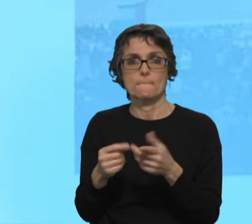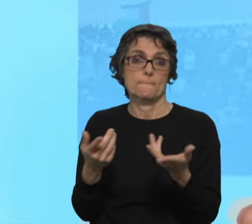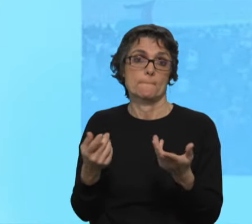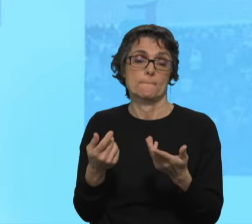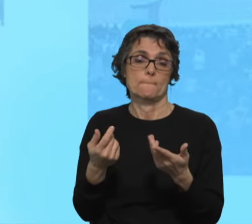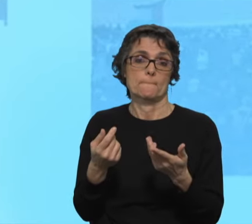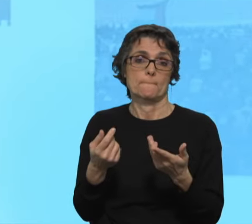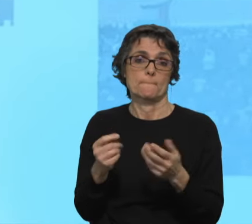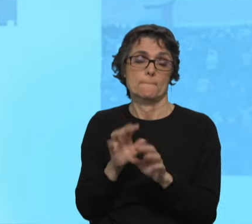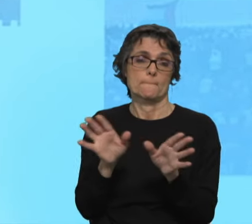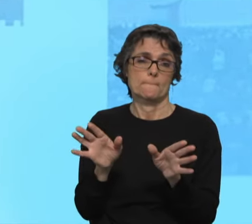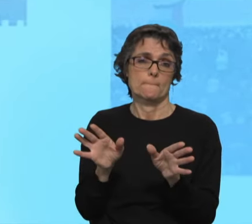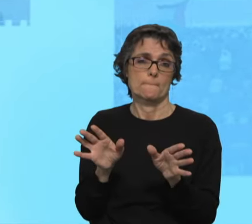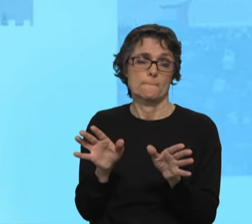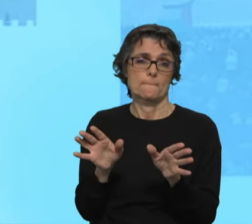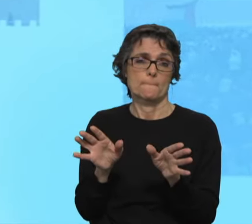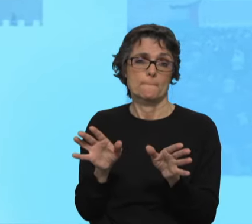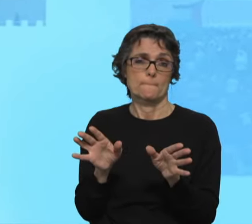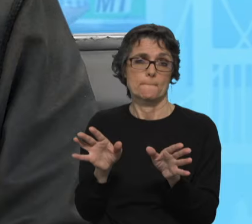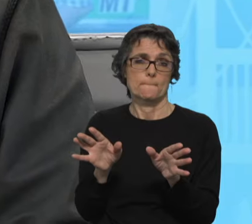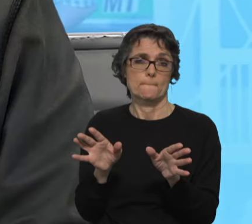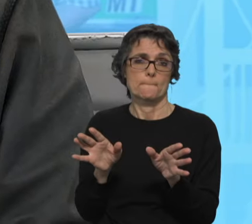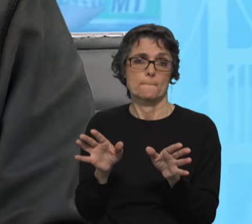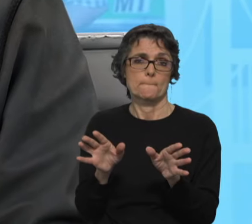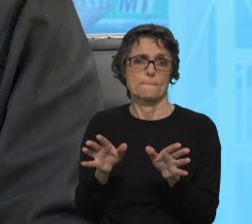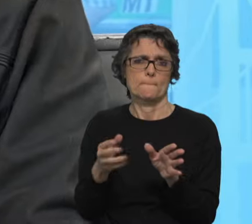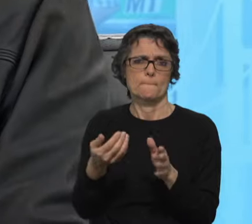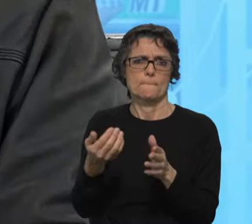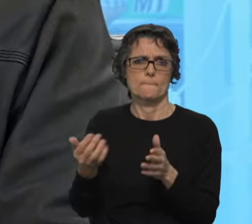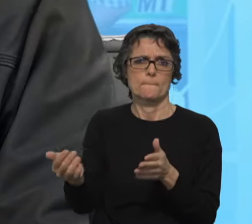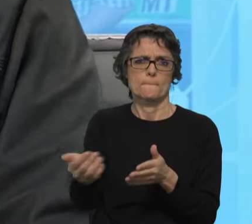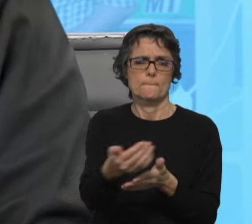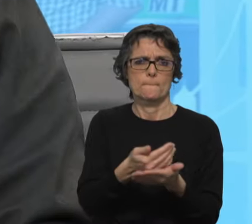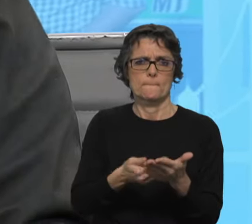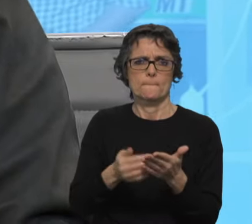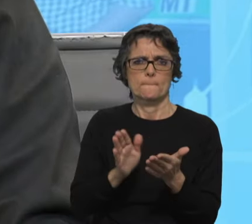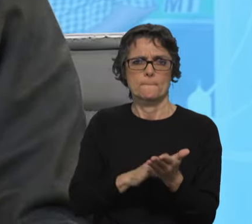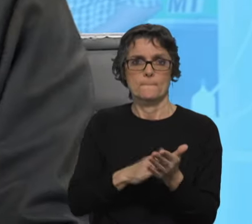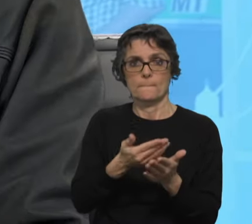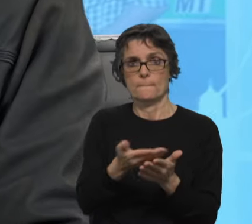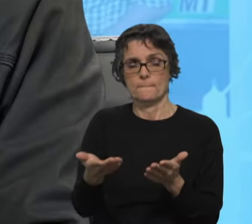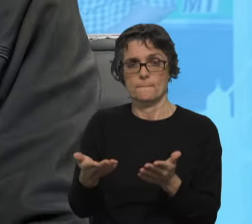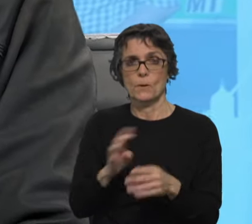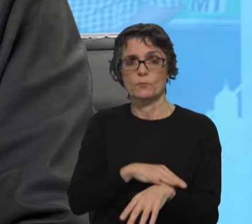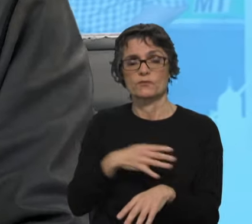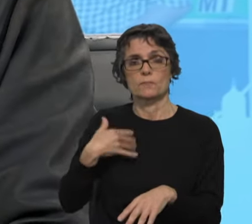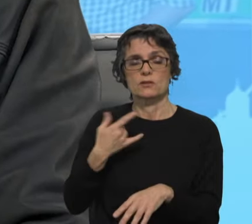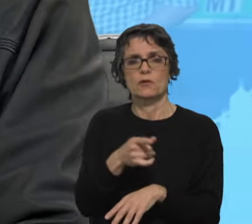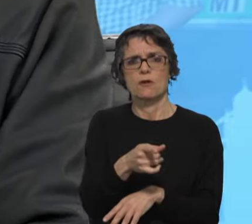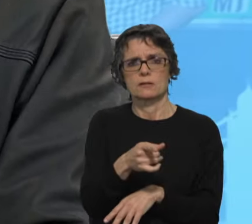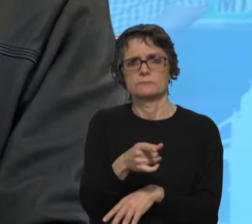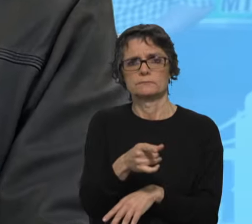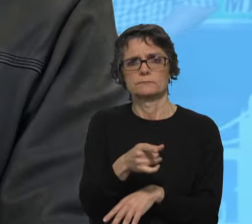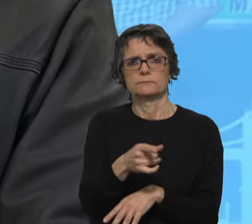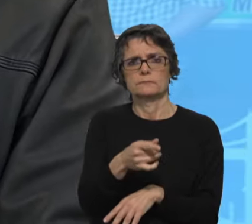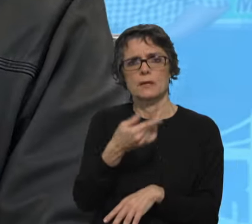sabe eu já recolheu documentos desses na na na ideia Nova em que o provedor da Misericórdia pedia para para